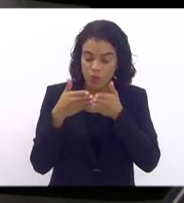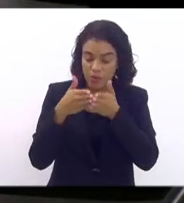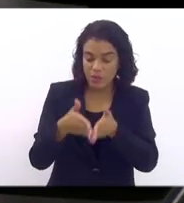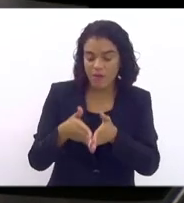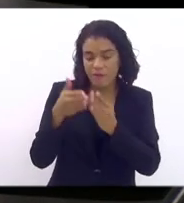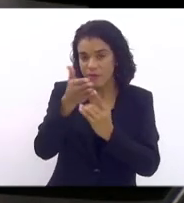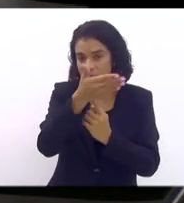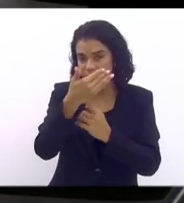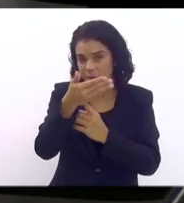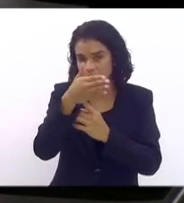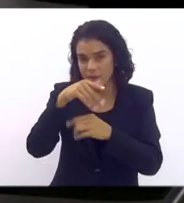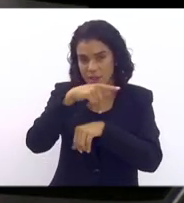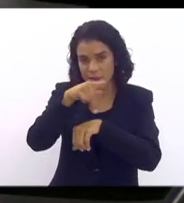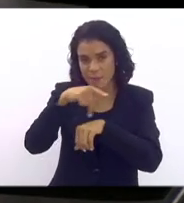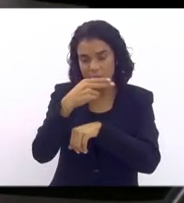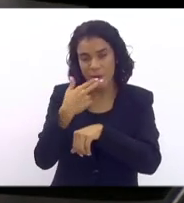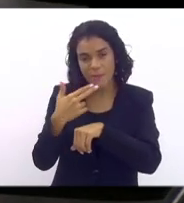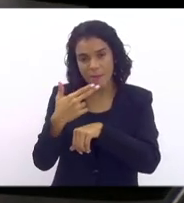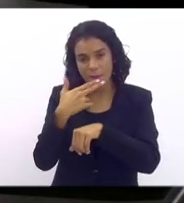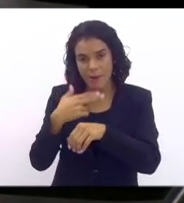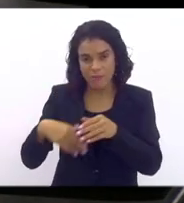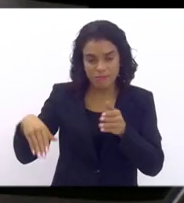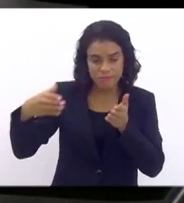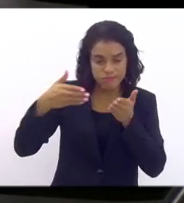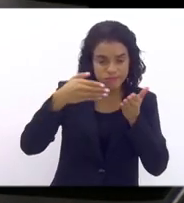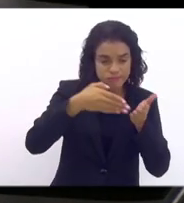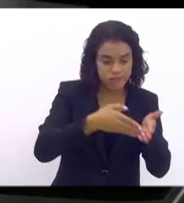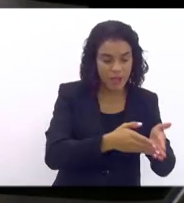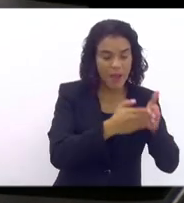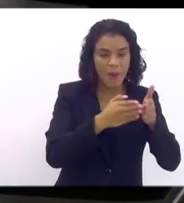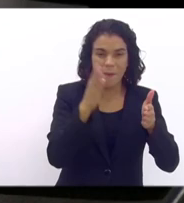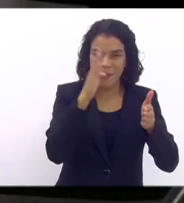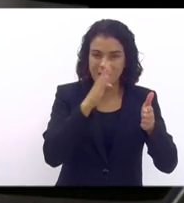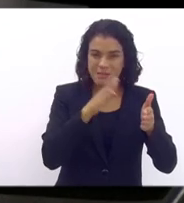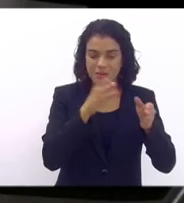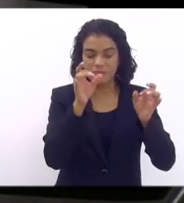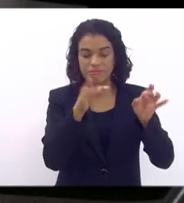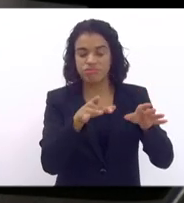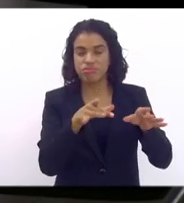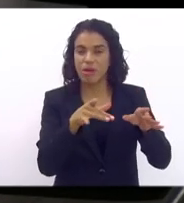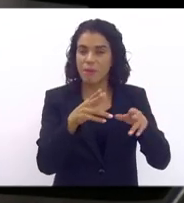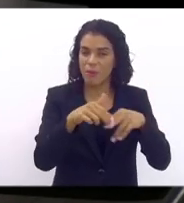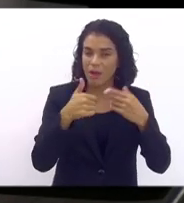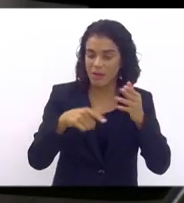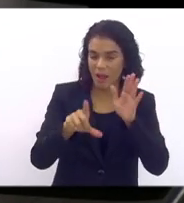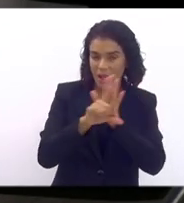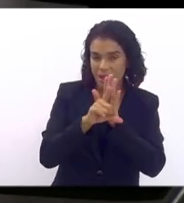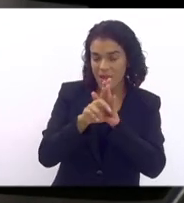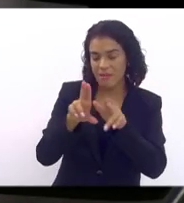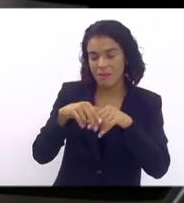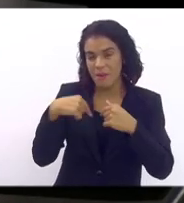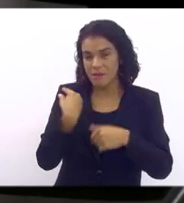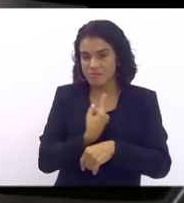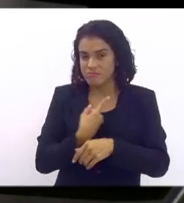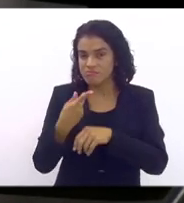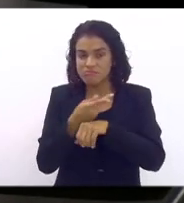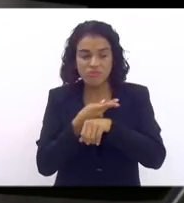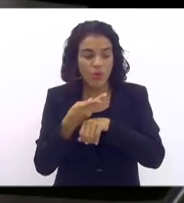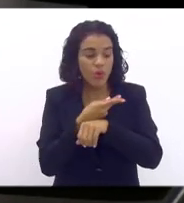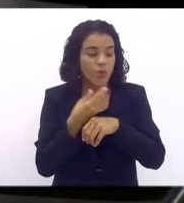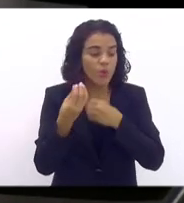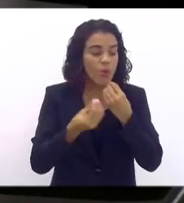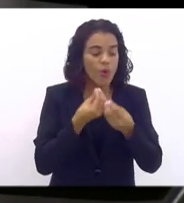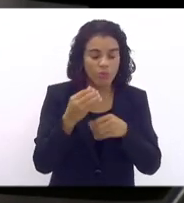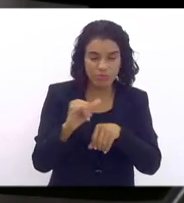internacional chegar em áreas brasileiras e ficar ao léu ali da legislação e a gente também buscando informação de como autuar